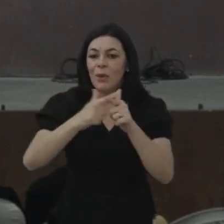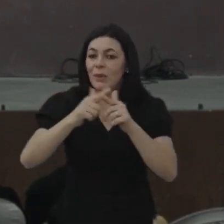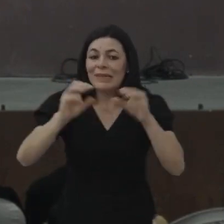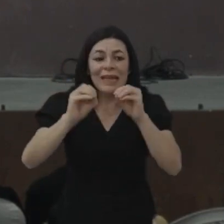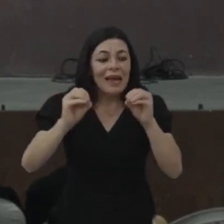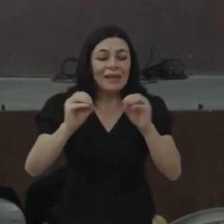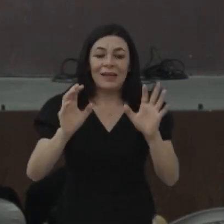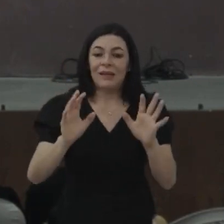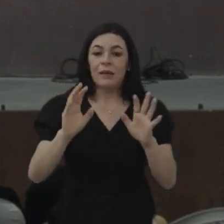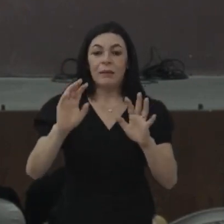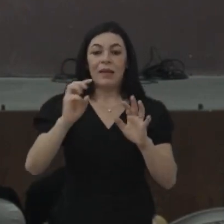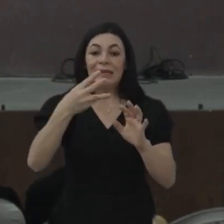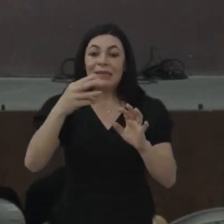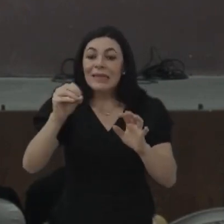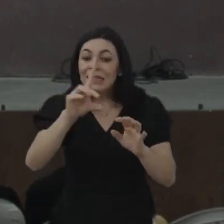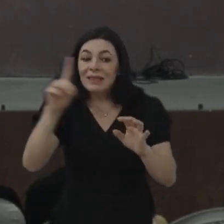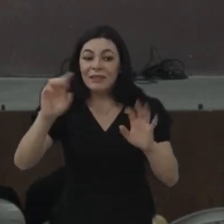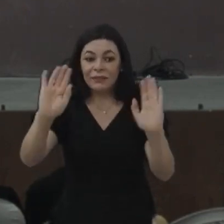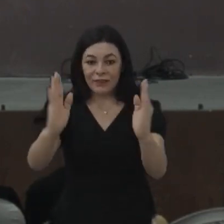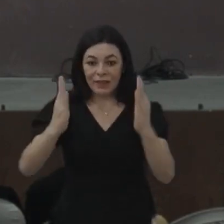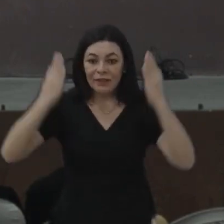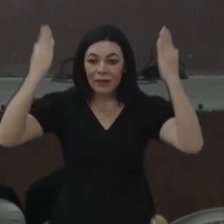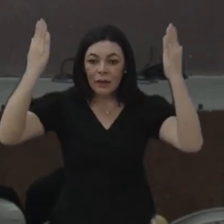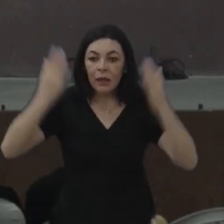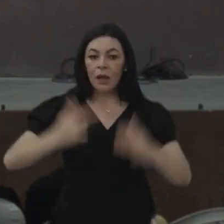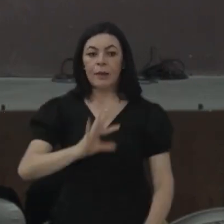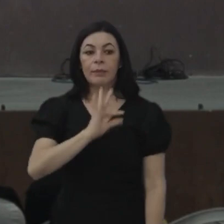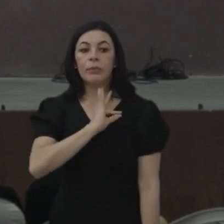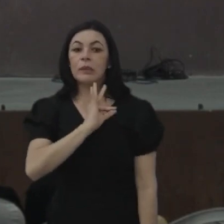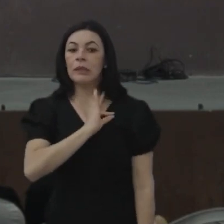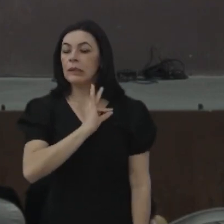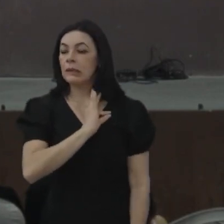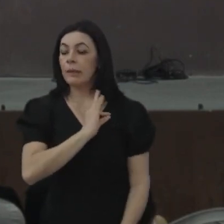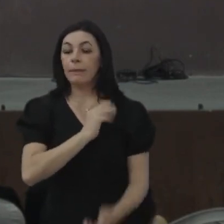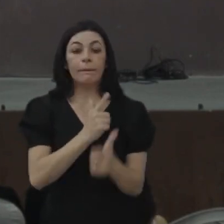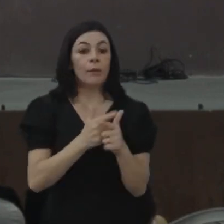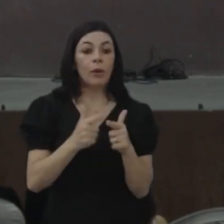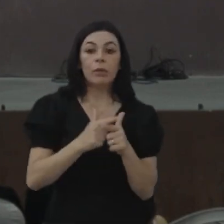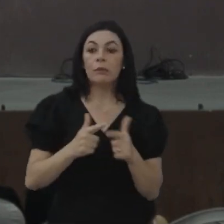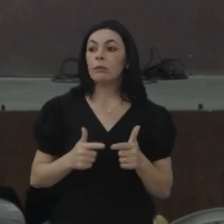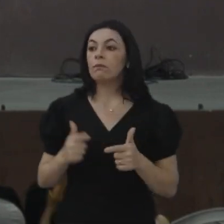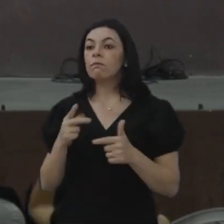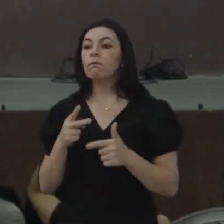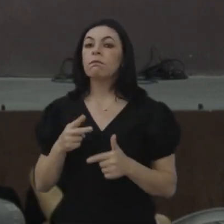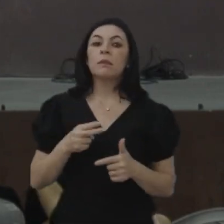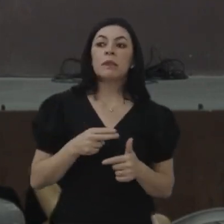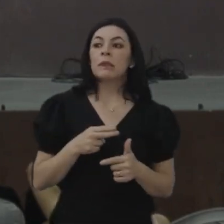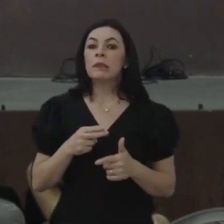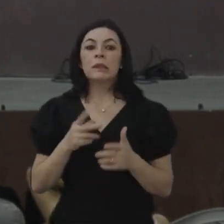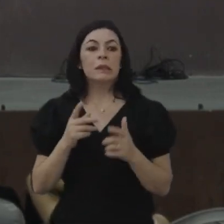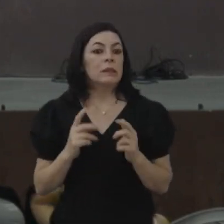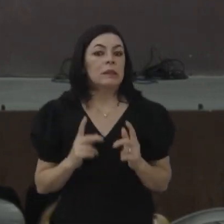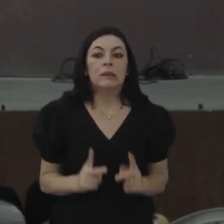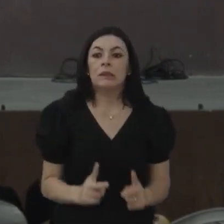Mas os 30 dias de festa, meu amigo, é polícia em cima da cabeça do povo o tempo todo.